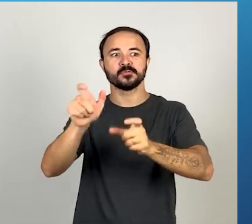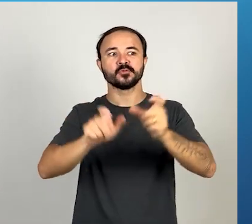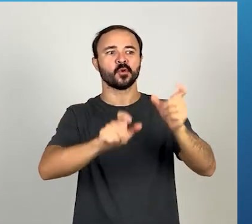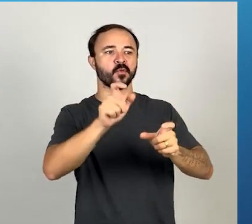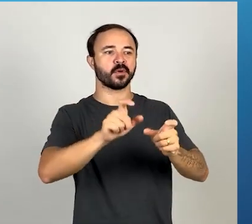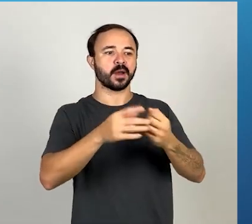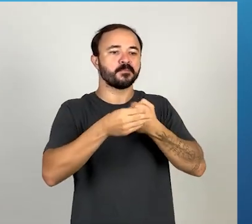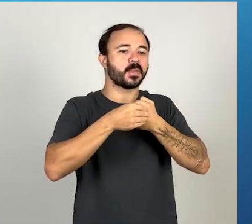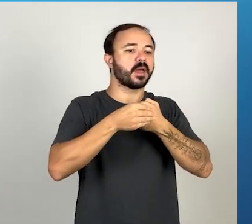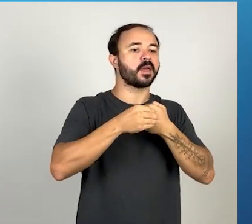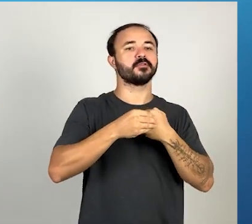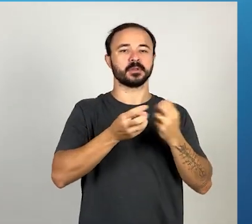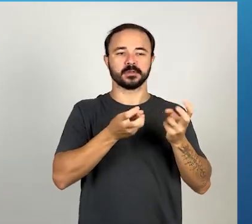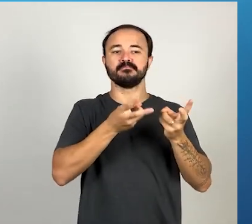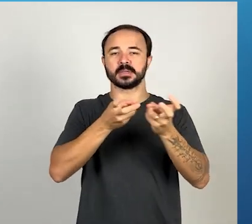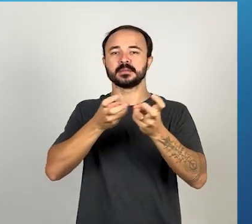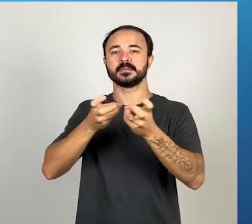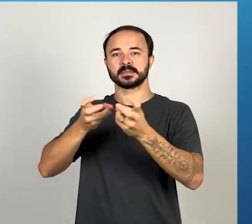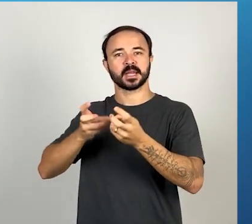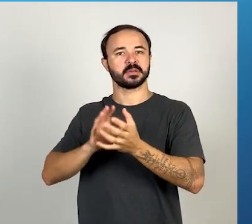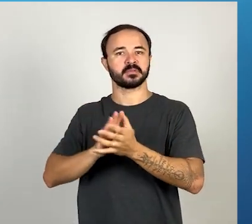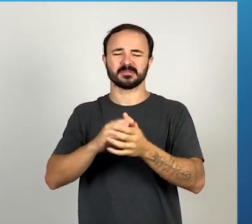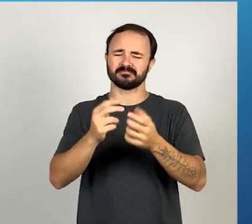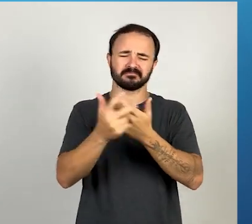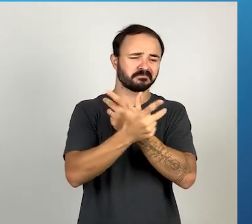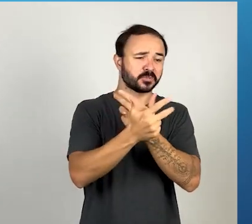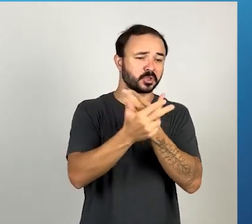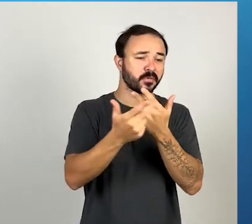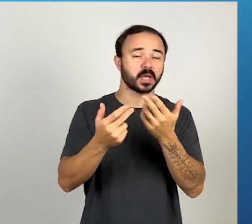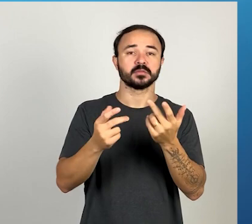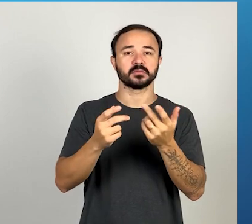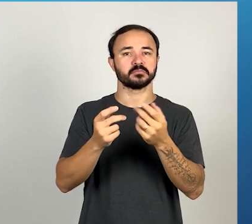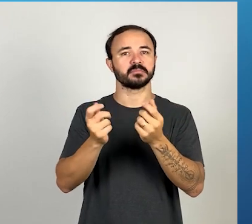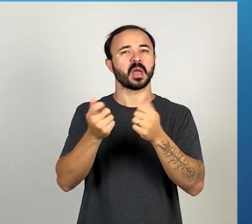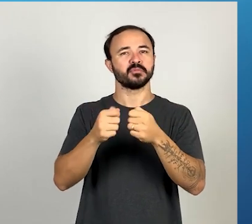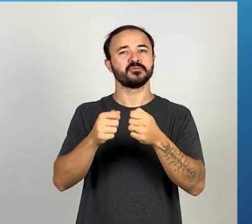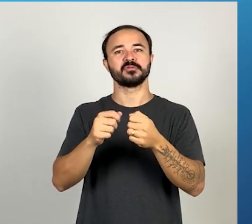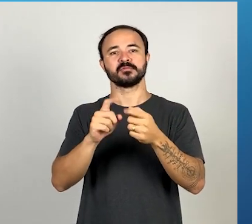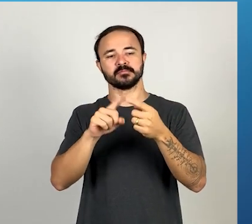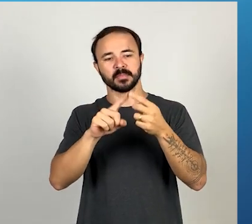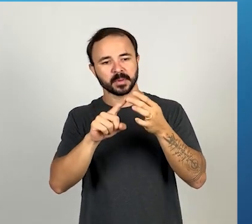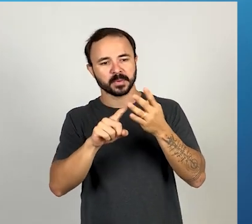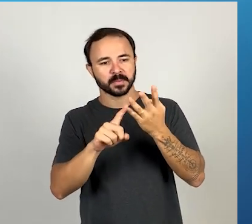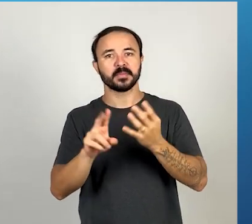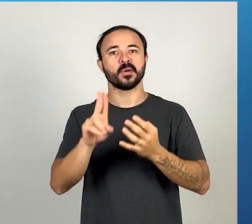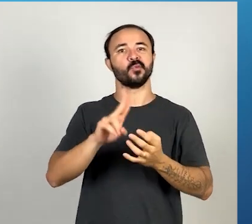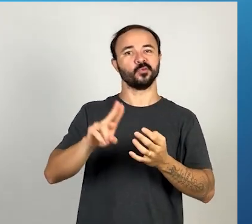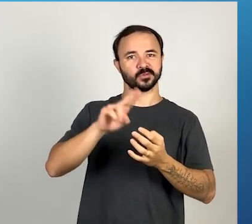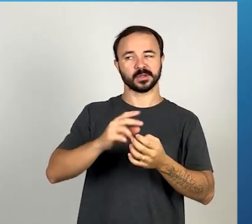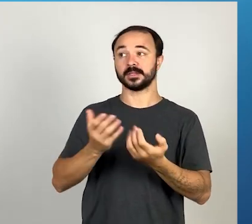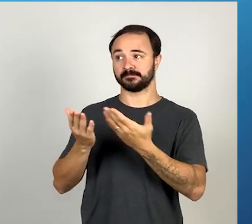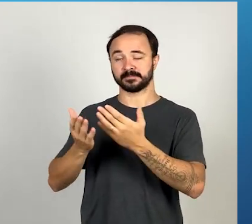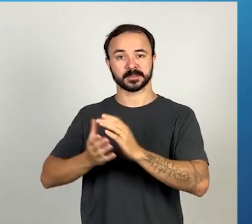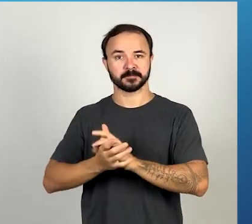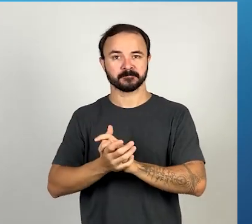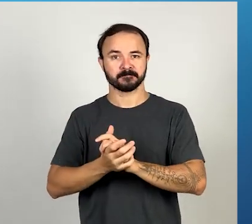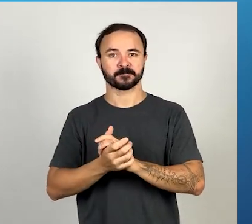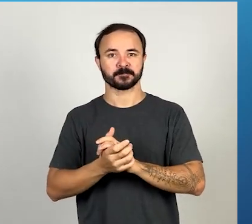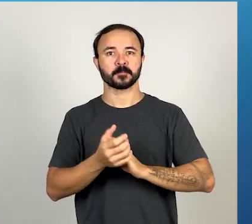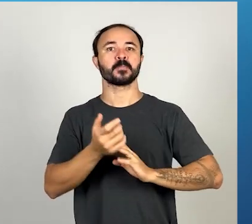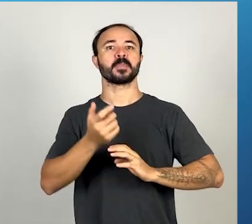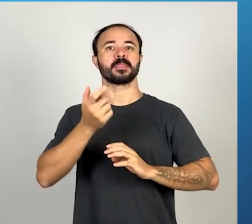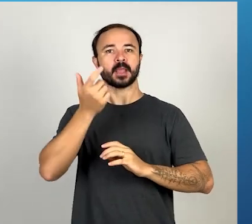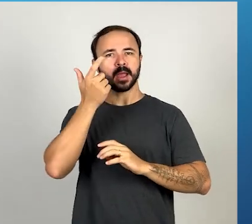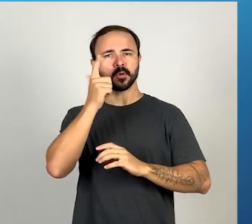vão, se possível, medir a pressão. Além disso, nós temos diversos tipos de sensores que vão processar